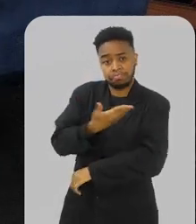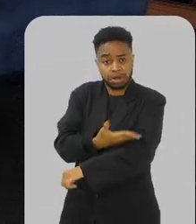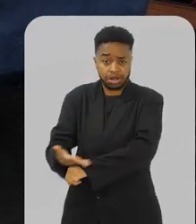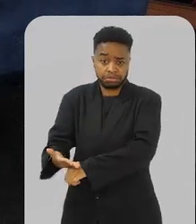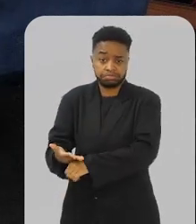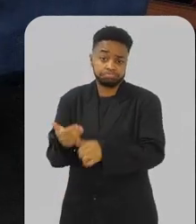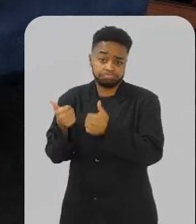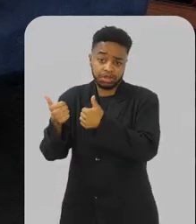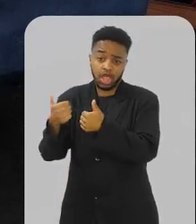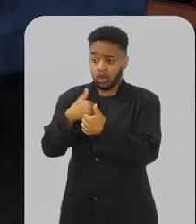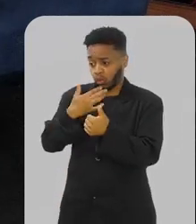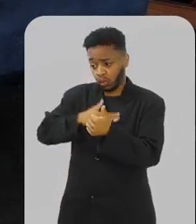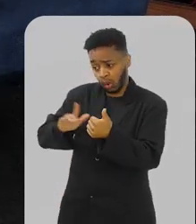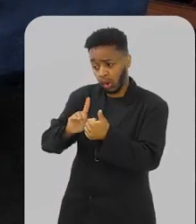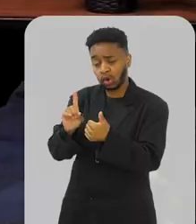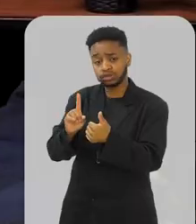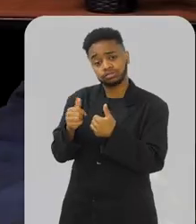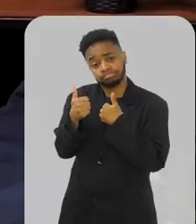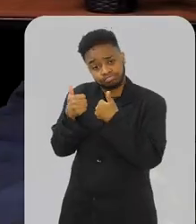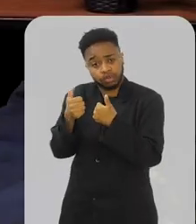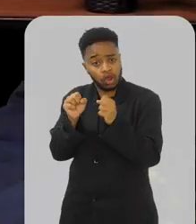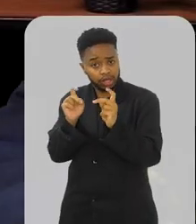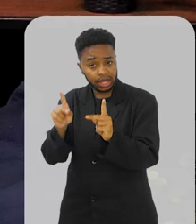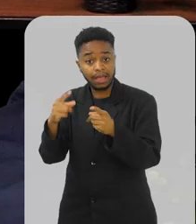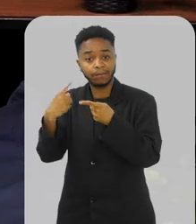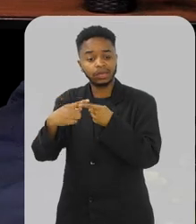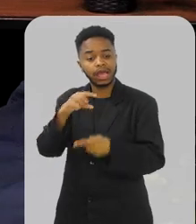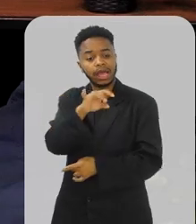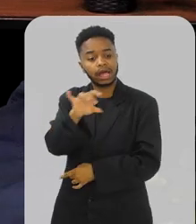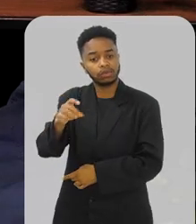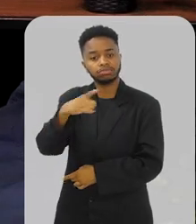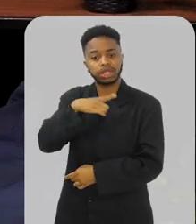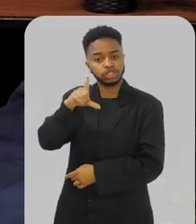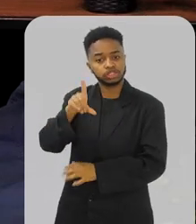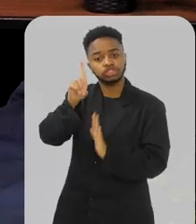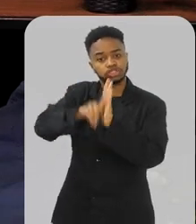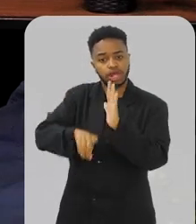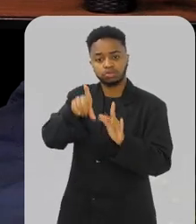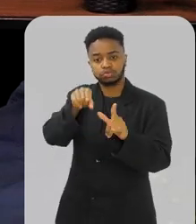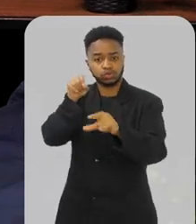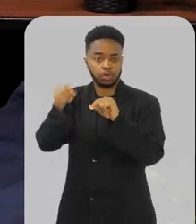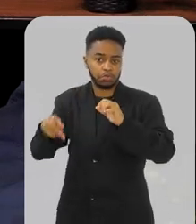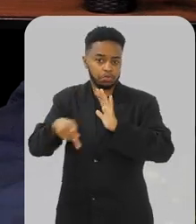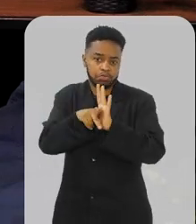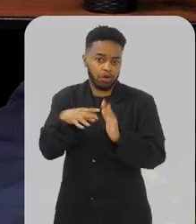Posso não ter gostado da sua roupa? Afinal, cada um tem o seu estilo.